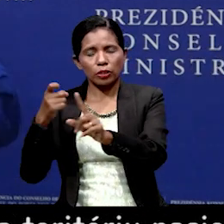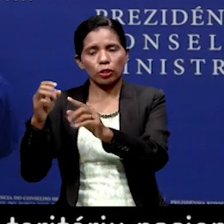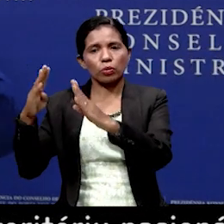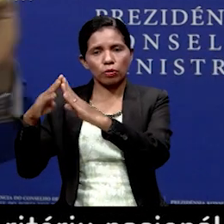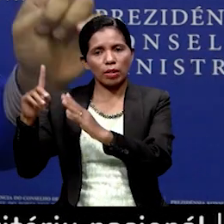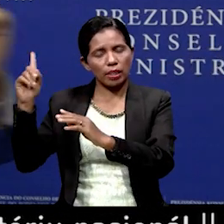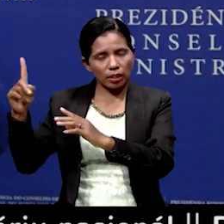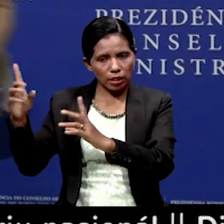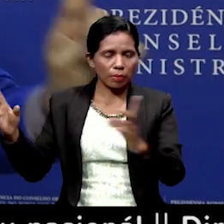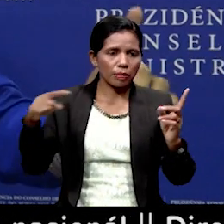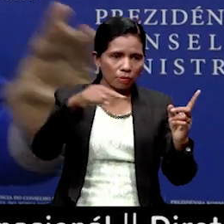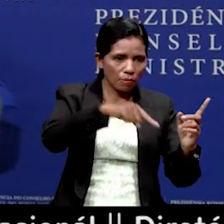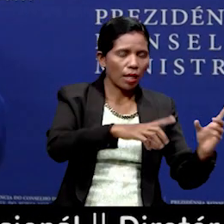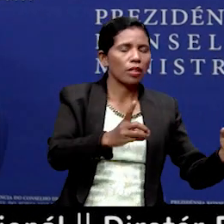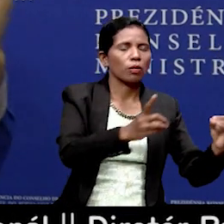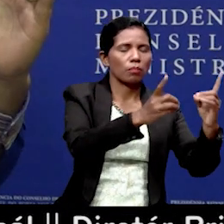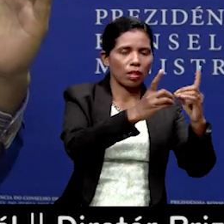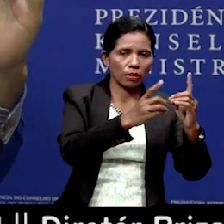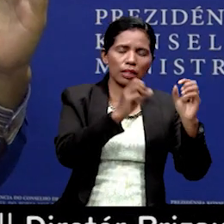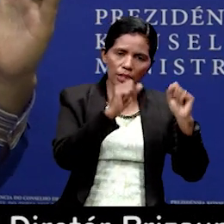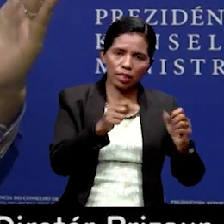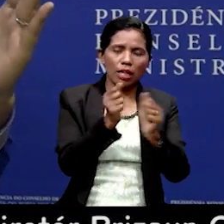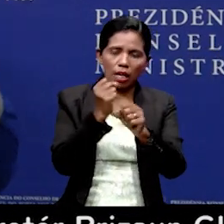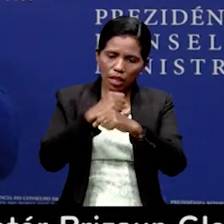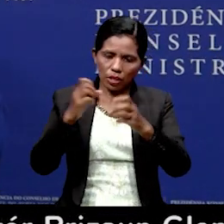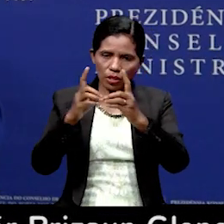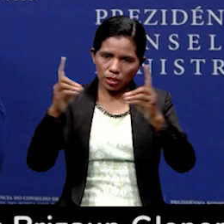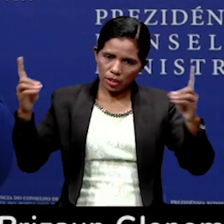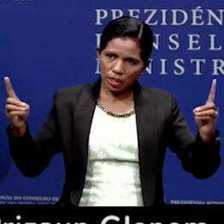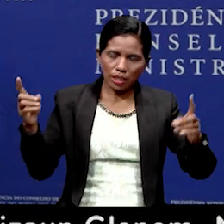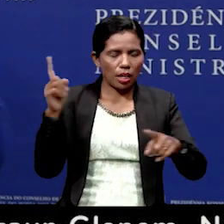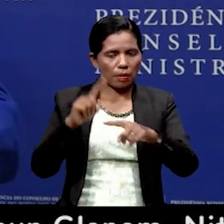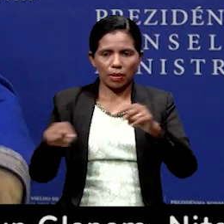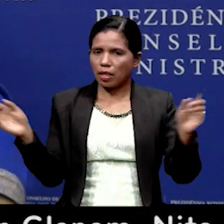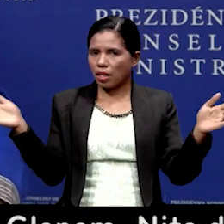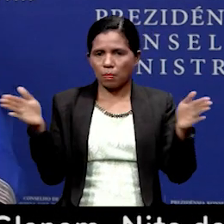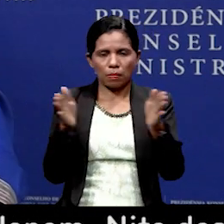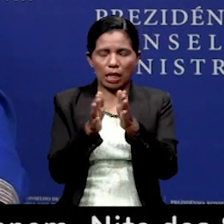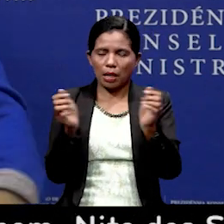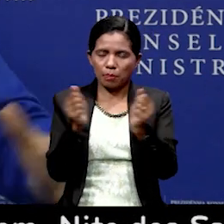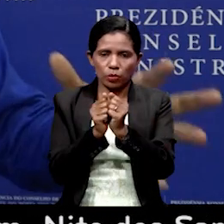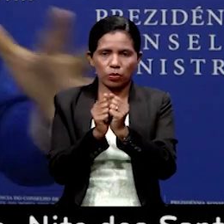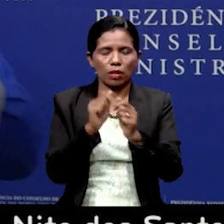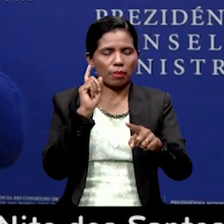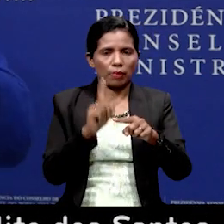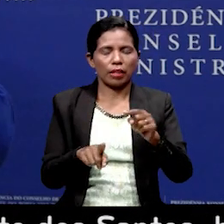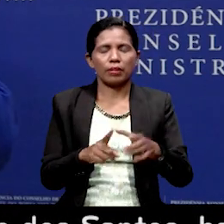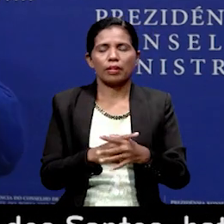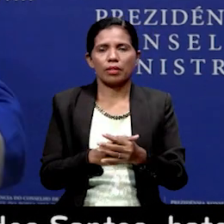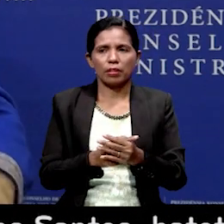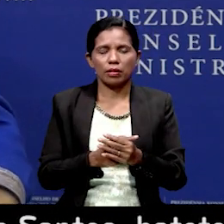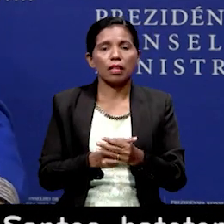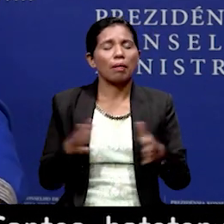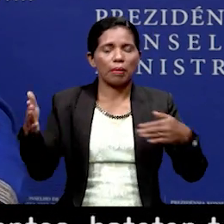ha soro malo e liur, na rua tem que halo distanciamento. Na rua la vele sa ha soro malo, rabat